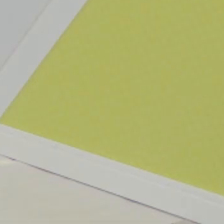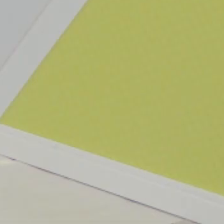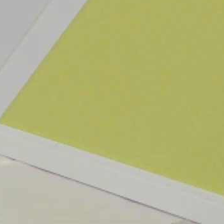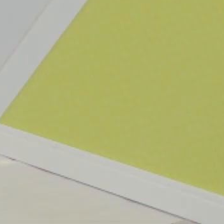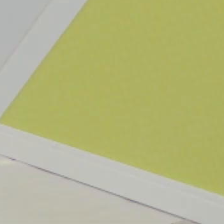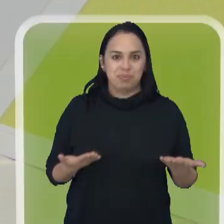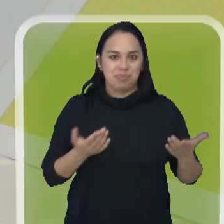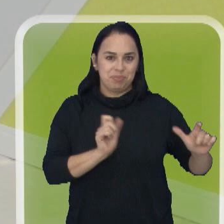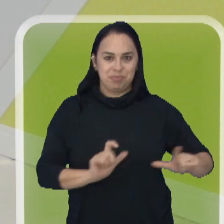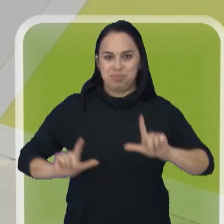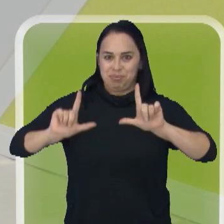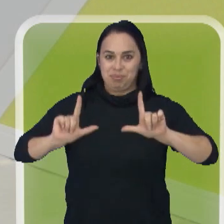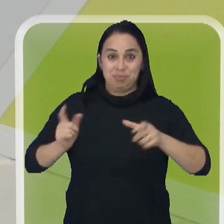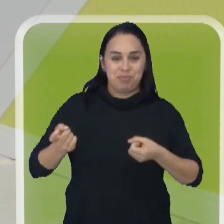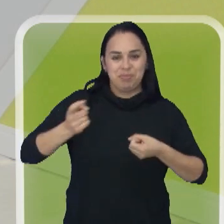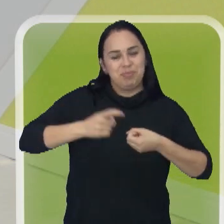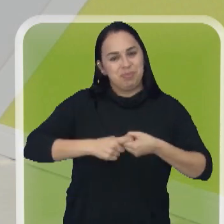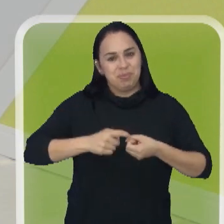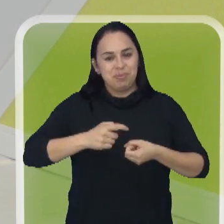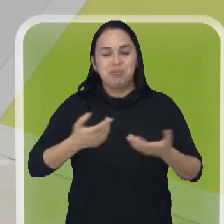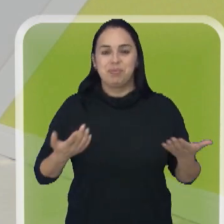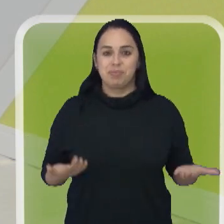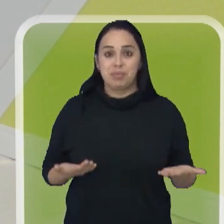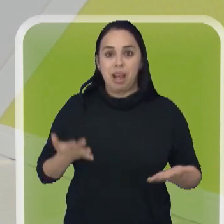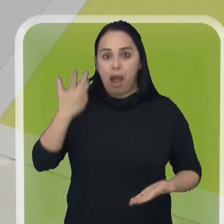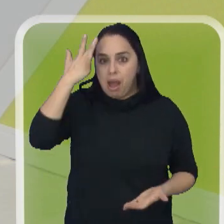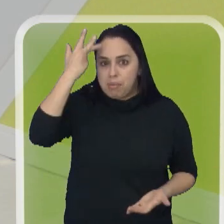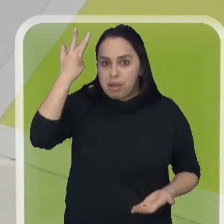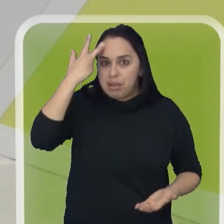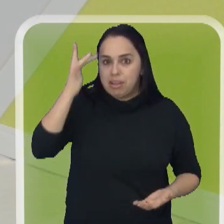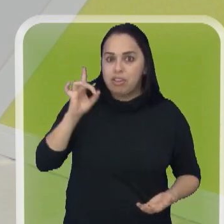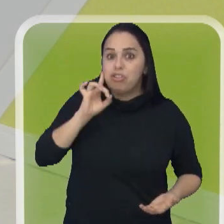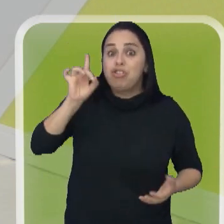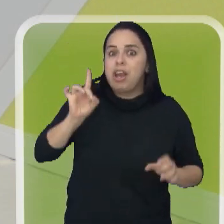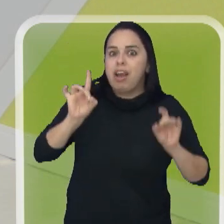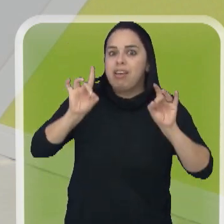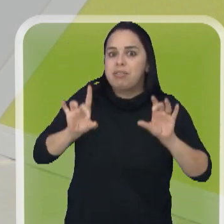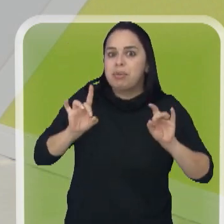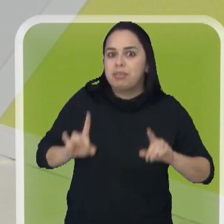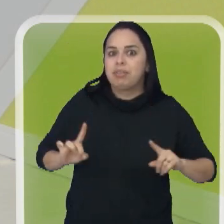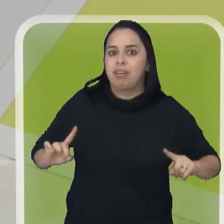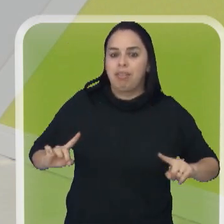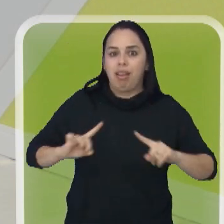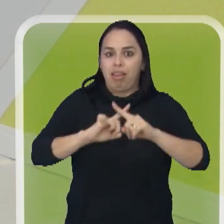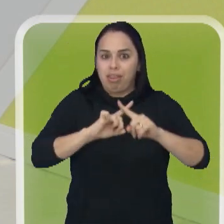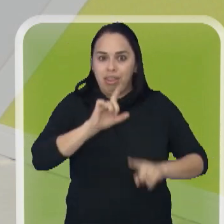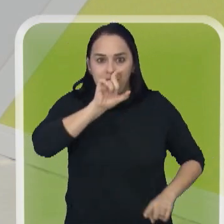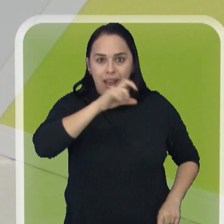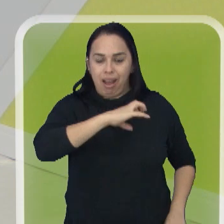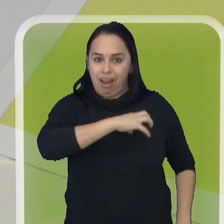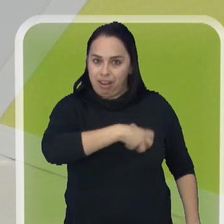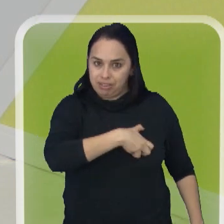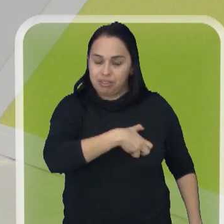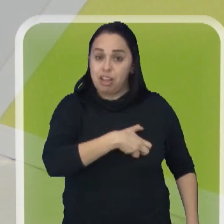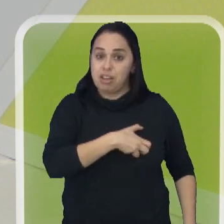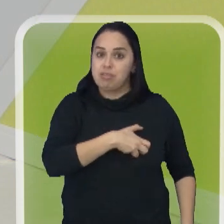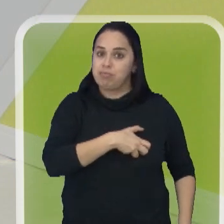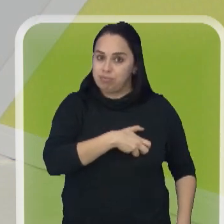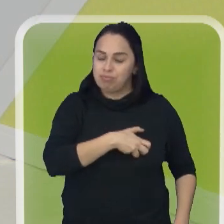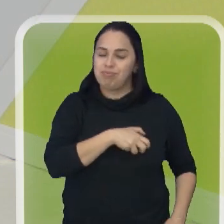Muito bem, estamos de volta com a Hora do Esporte. Olha só, amanhã é dia de decisão para a Águia do Vale, hein? O São José